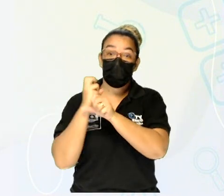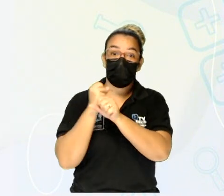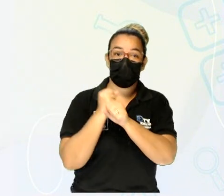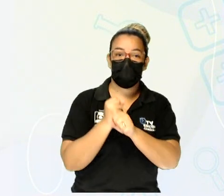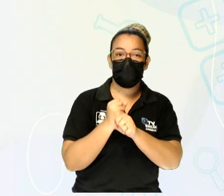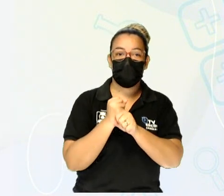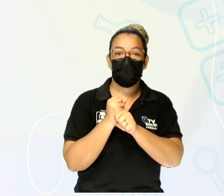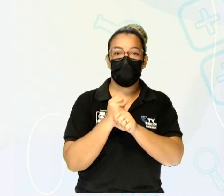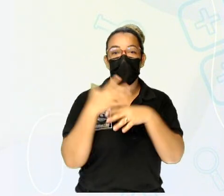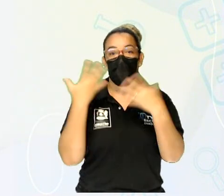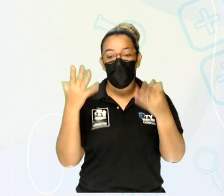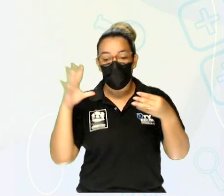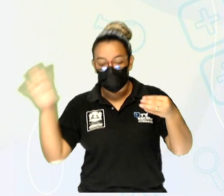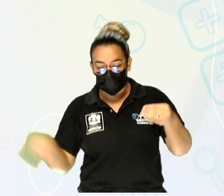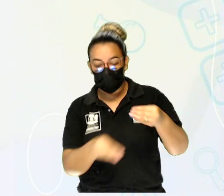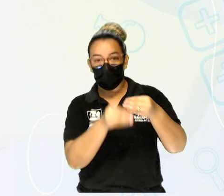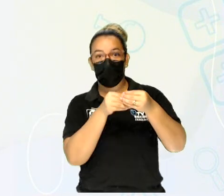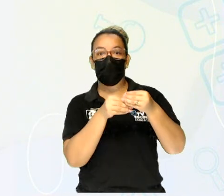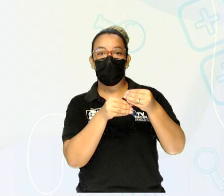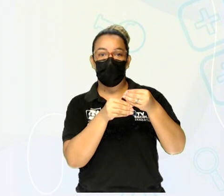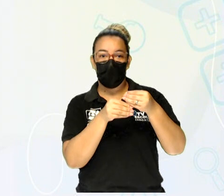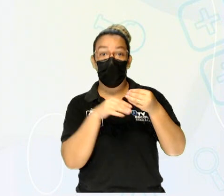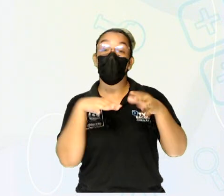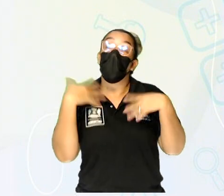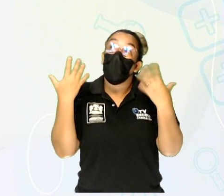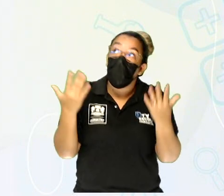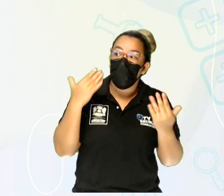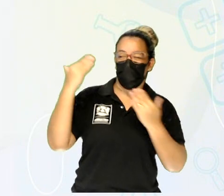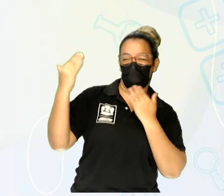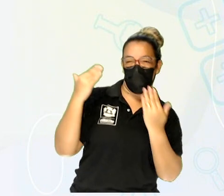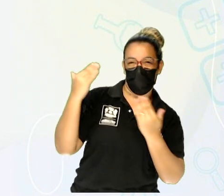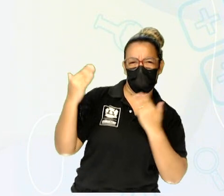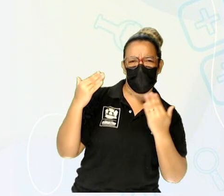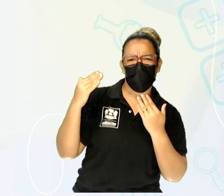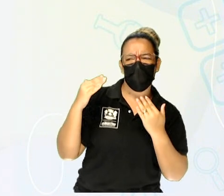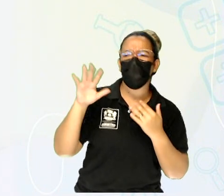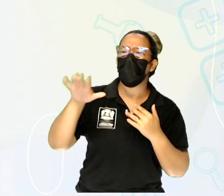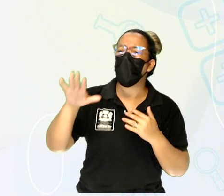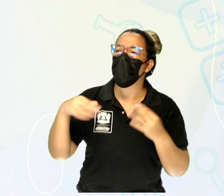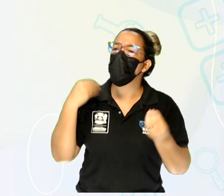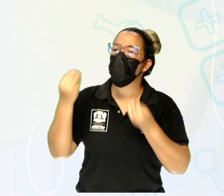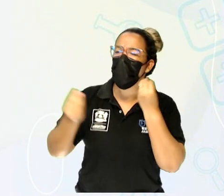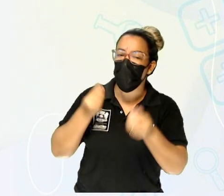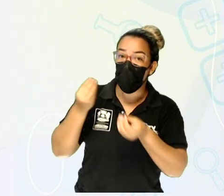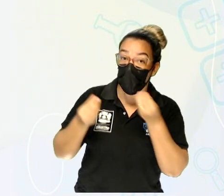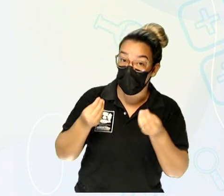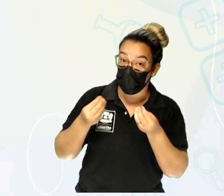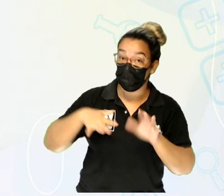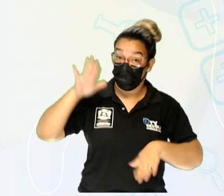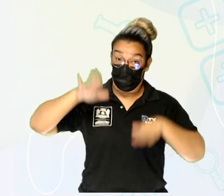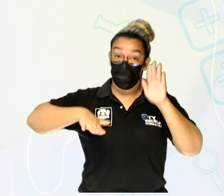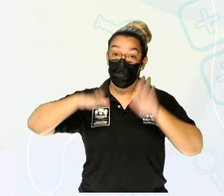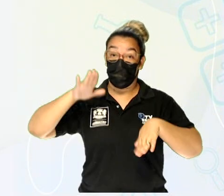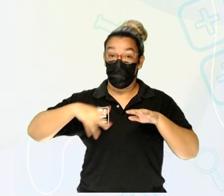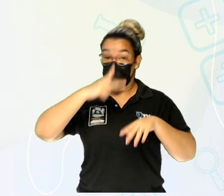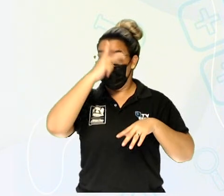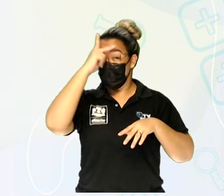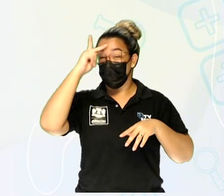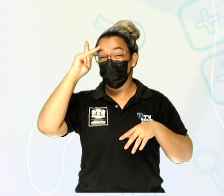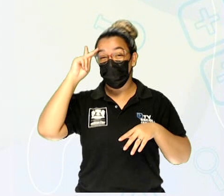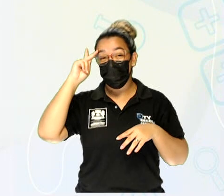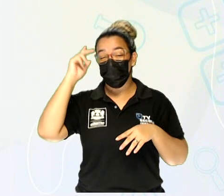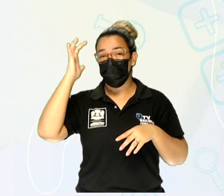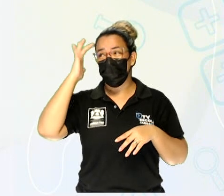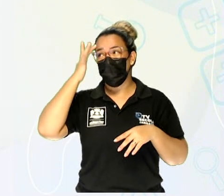para completar quantidades ou para compará-las. Como assim, Júlia? Muitas vezes as pessoas acham que a subtração